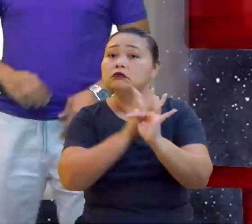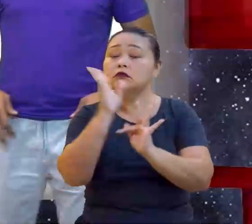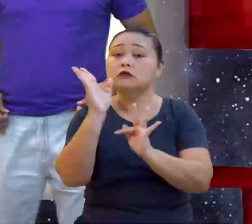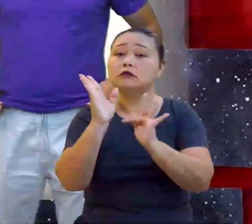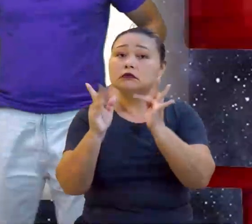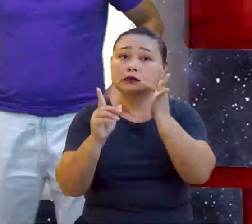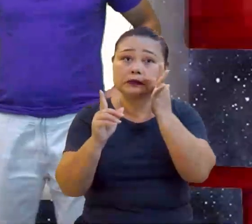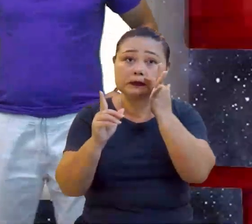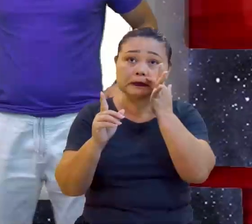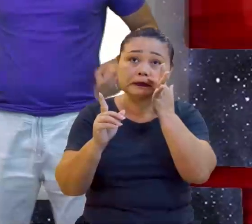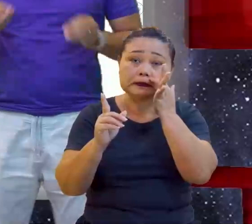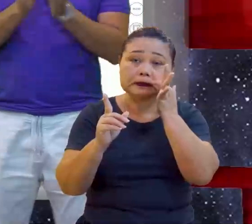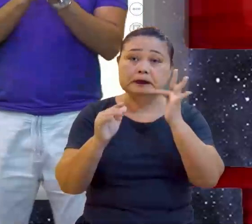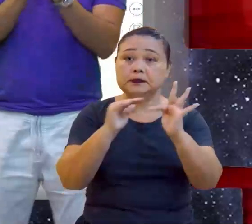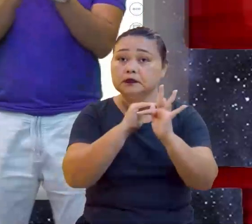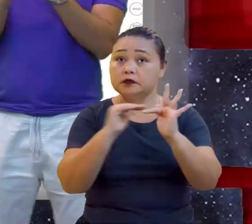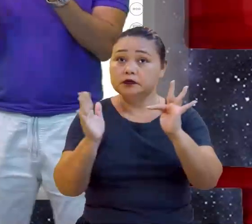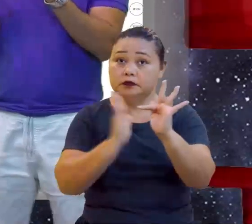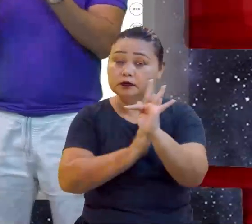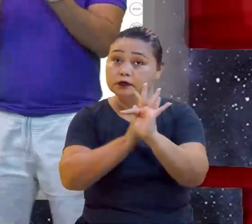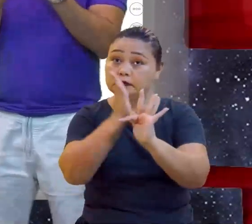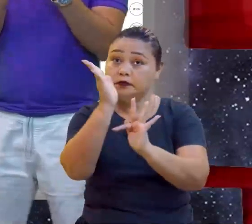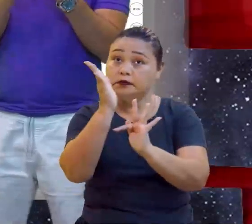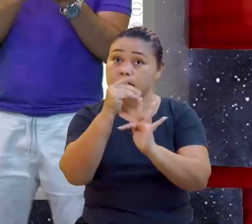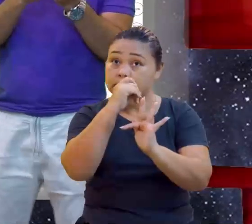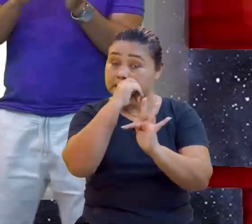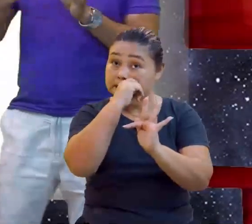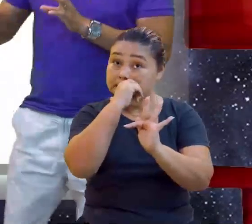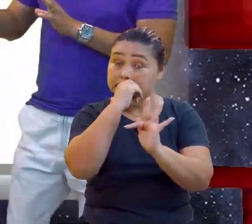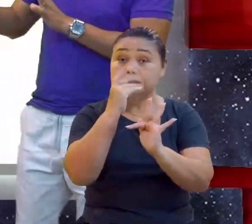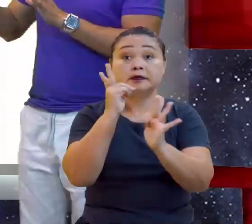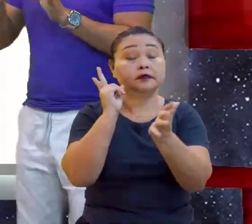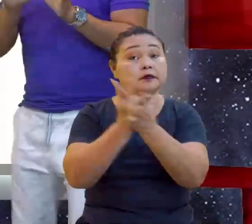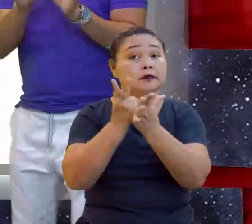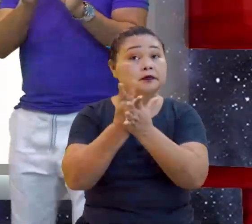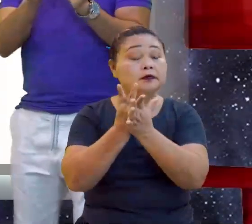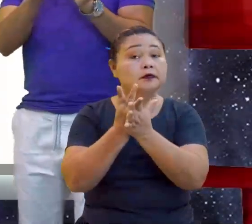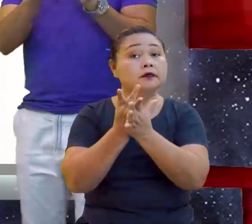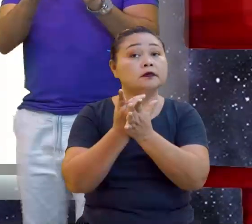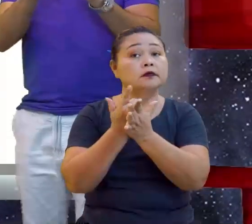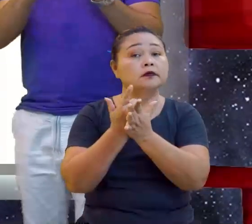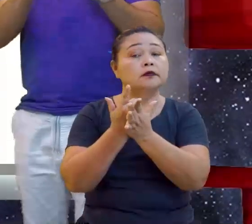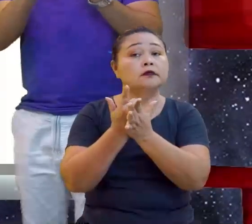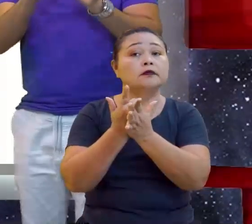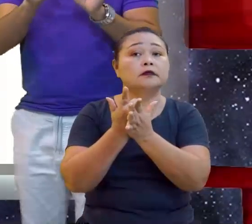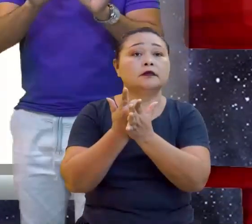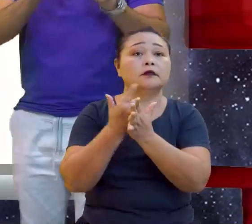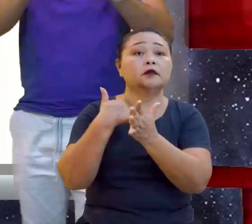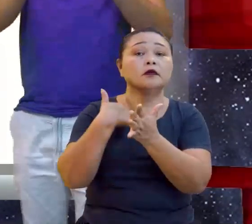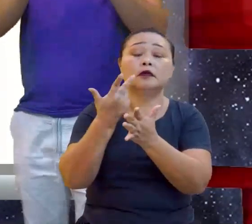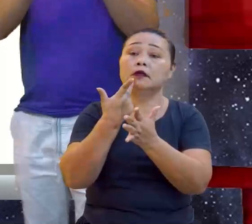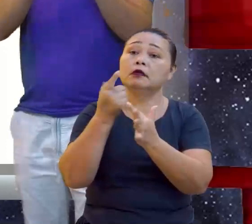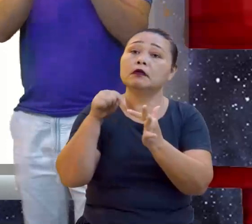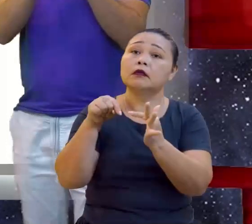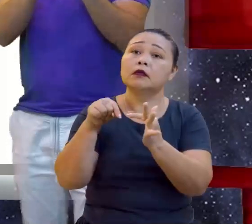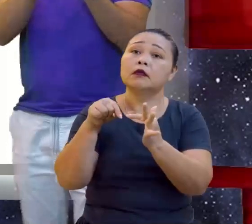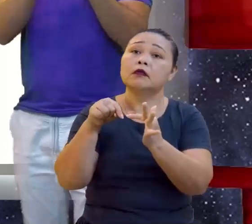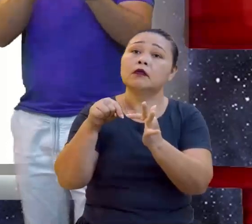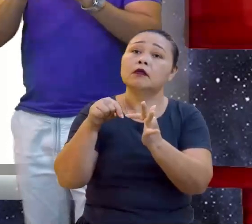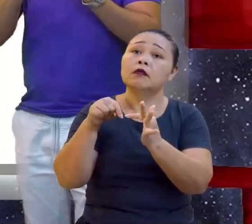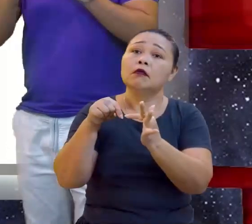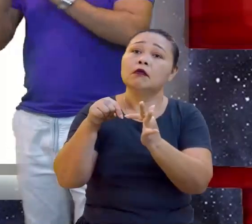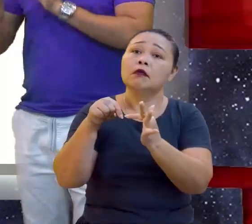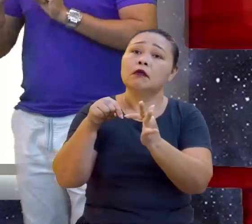vai ser linear crescente. Isso. Não vai ser, desculpa, não vai ser constante. Mas eu quero ficar nesse ponto aqui, ó. Eu quero parar nesse ponto.